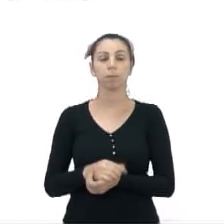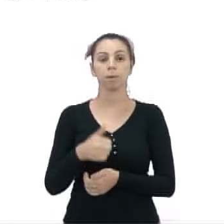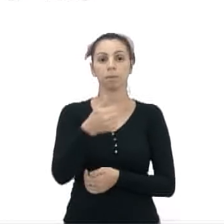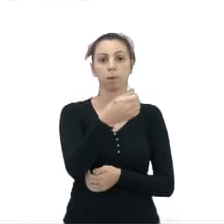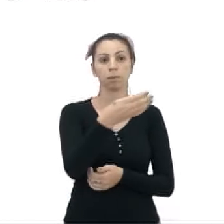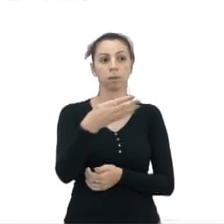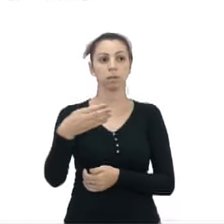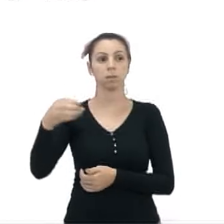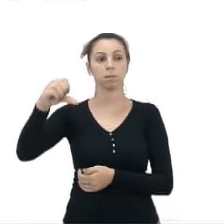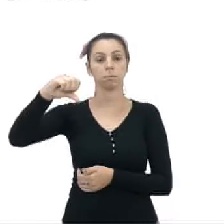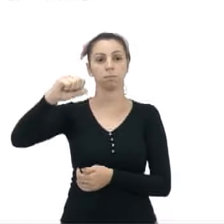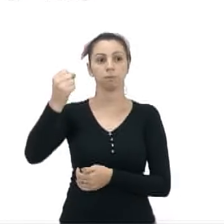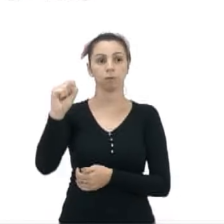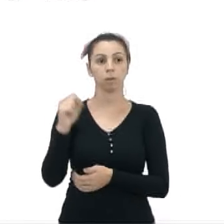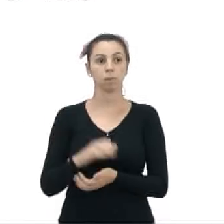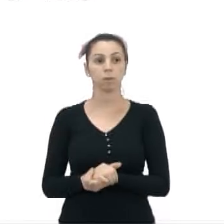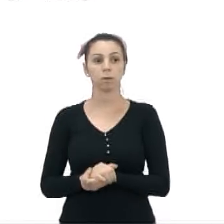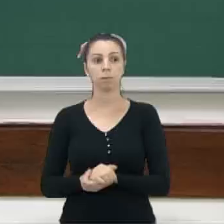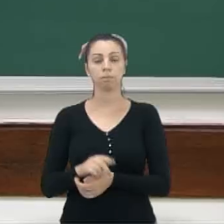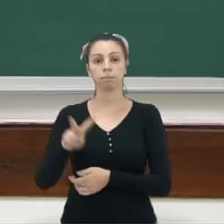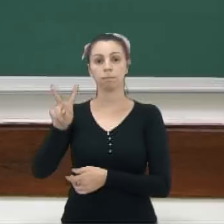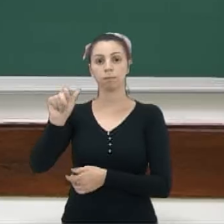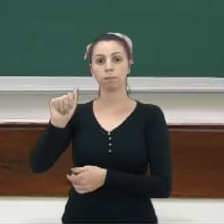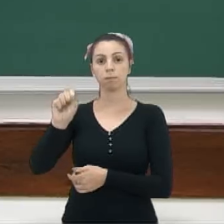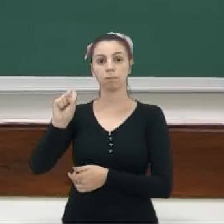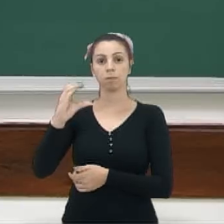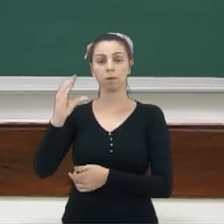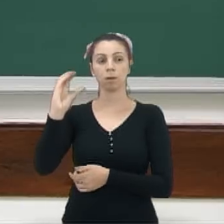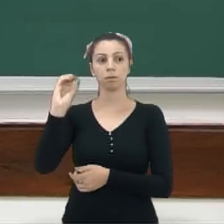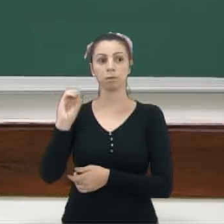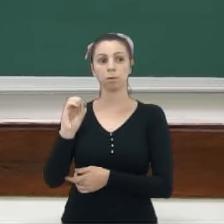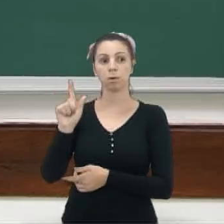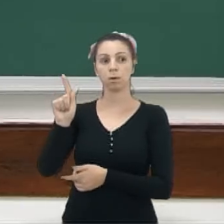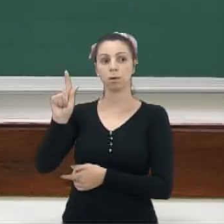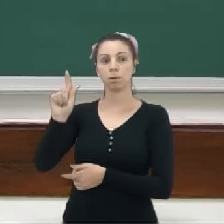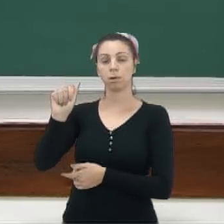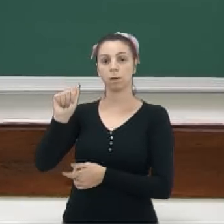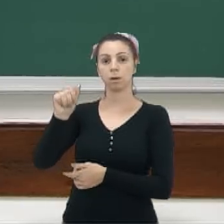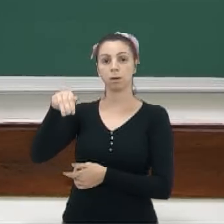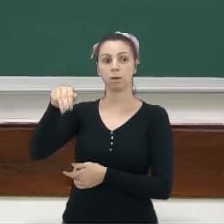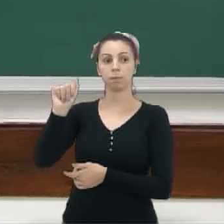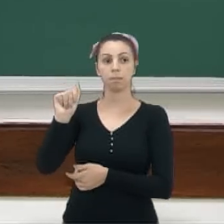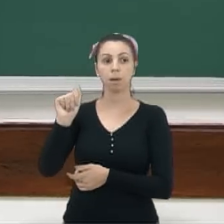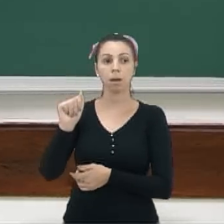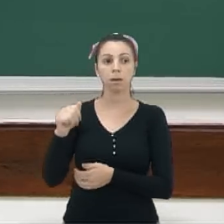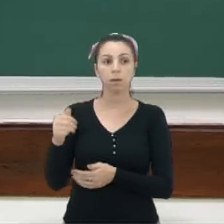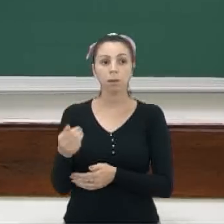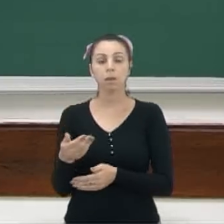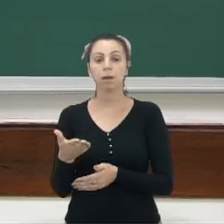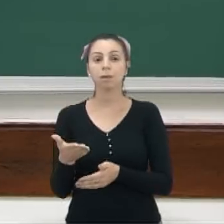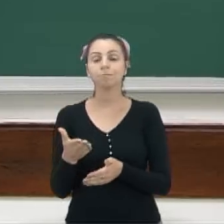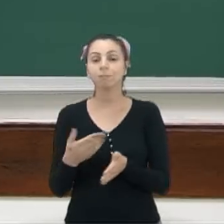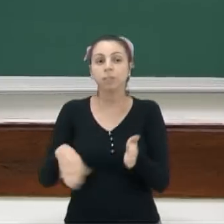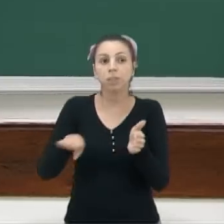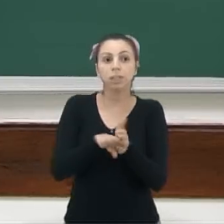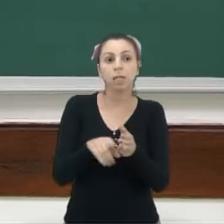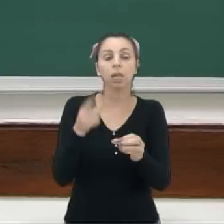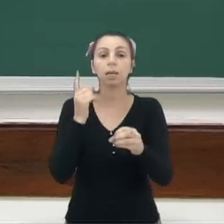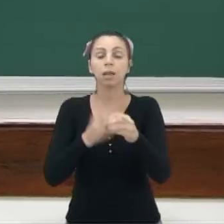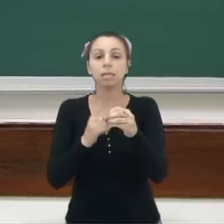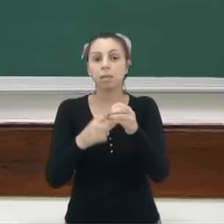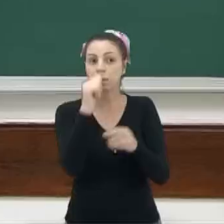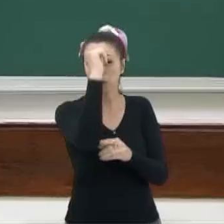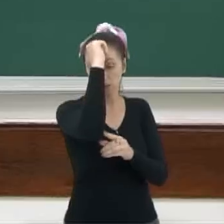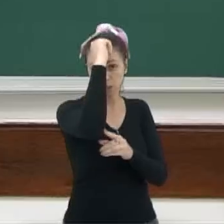nas Índias. Então, com essa cronologia, a gente tem ideia de onde chegou Portugal e como foi desenvolvendo